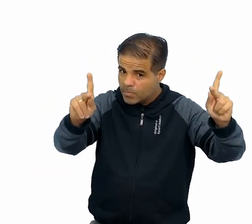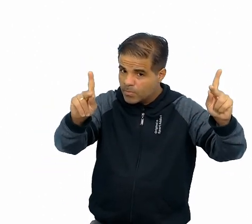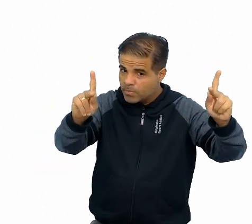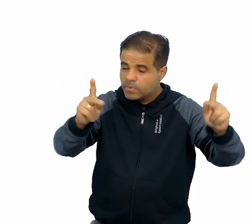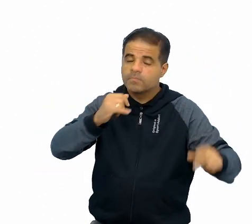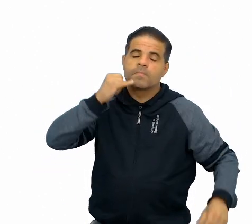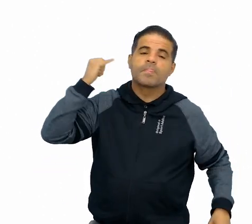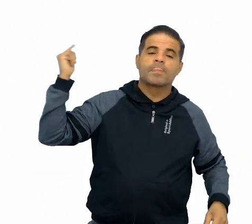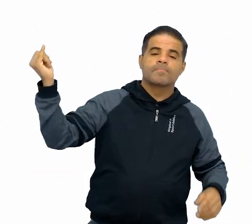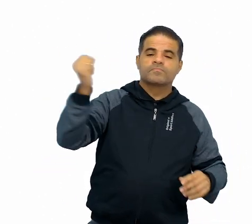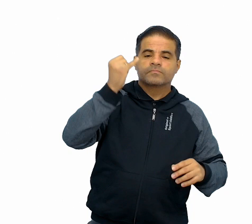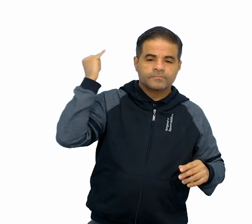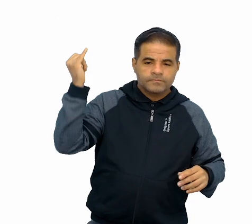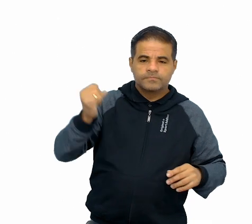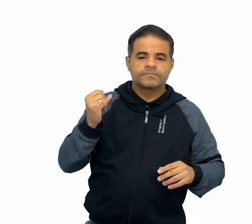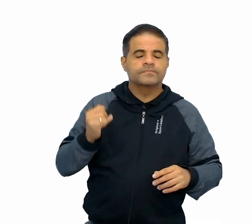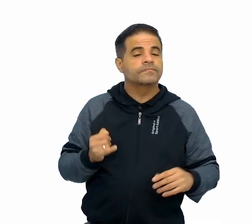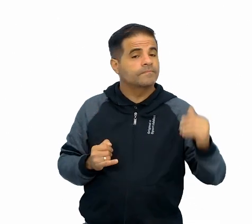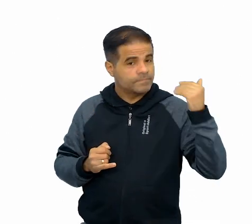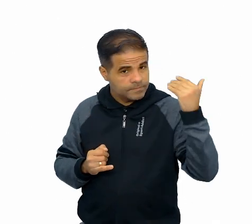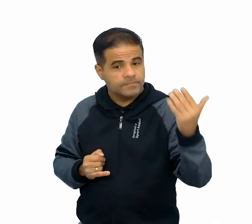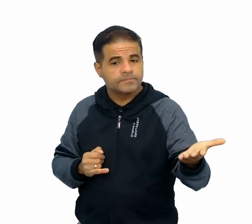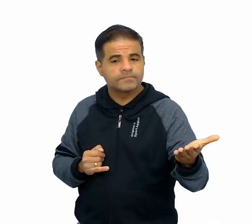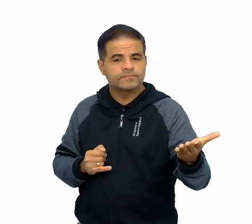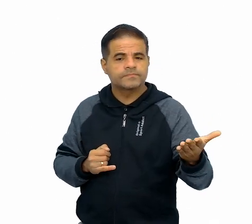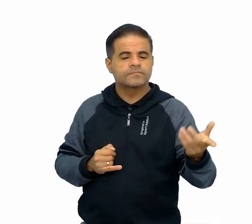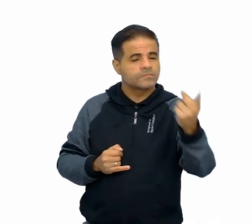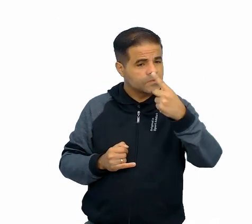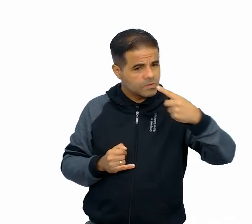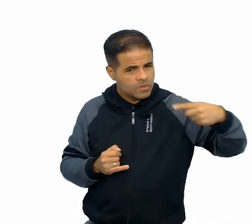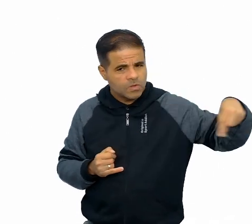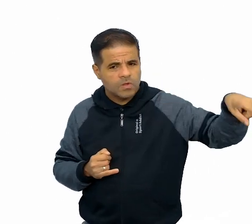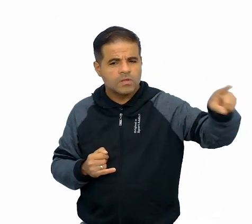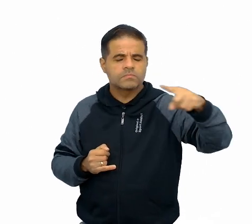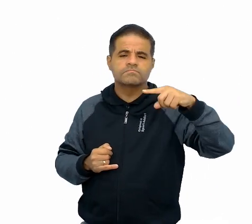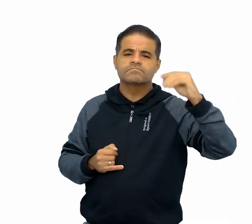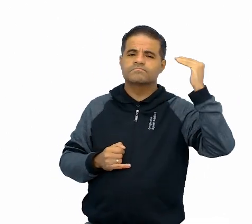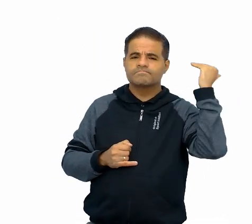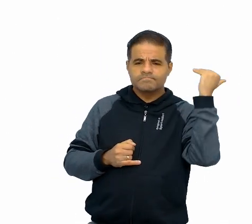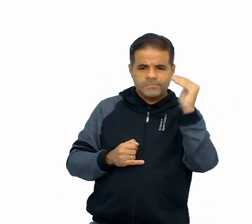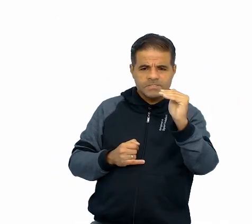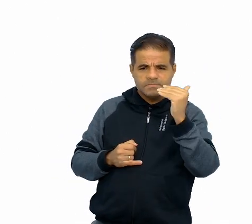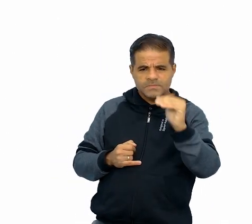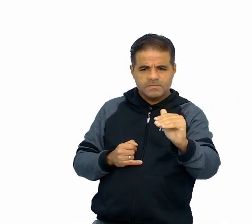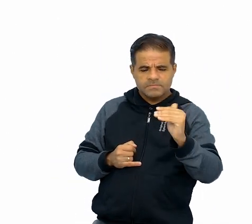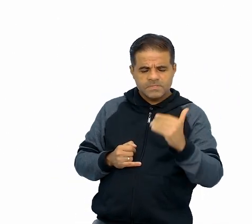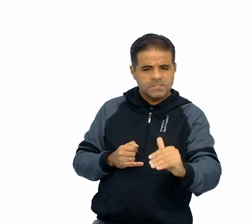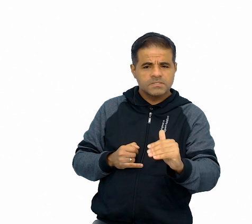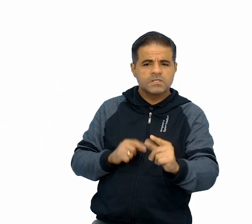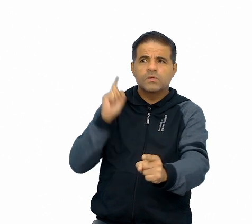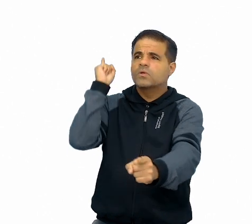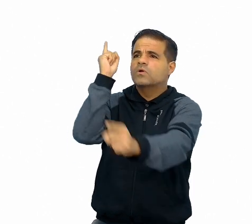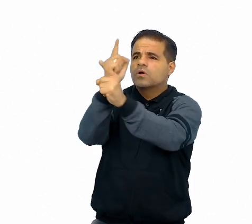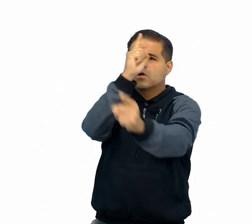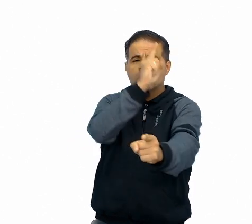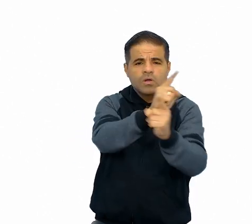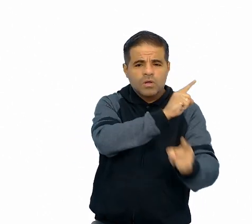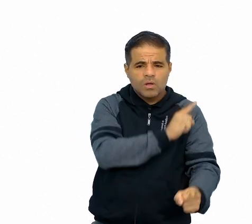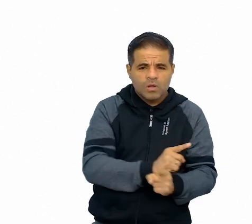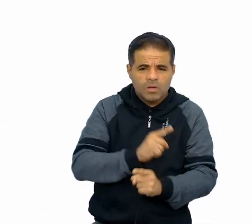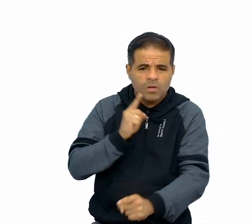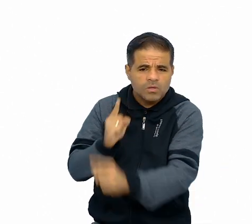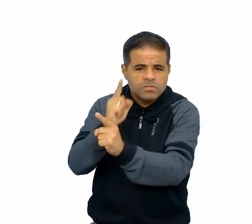é importante que nós tomemos decisões a partir do que identificarmos nas escritas